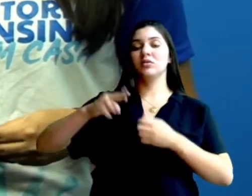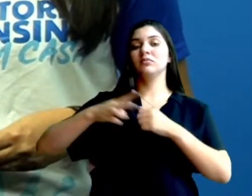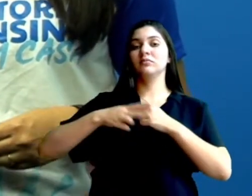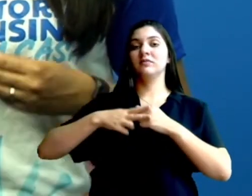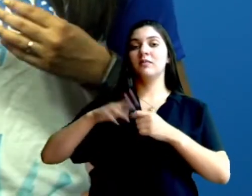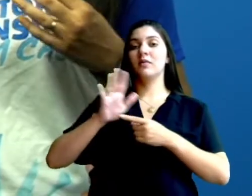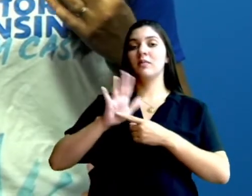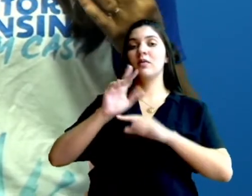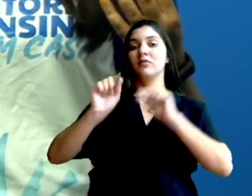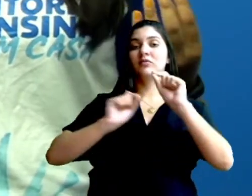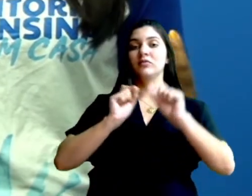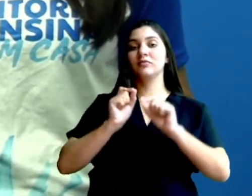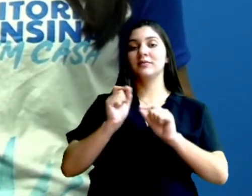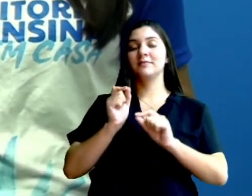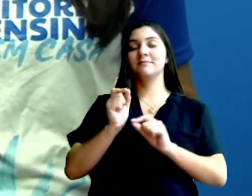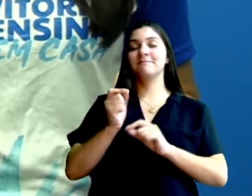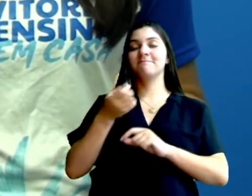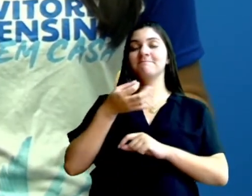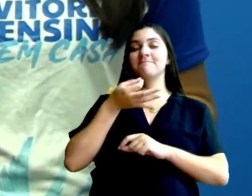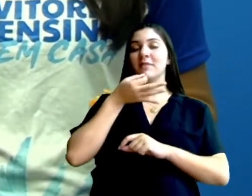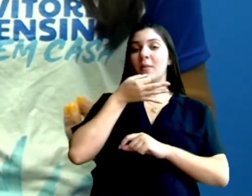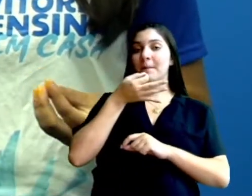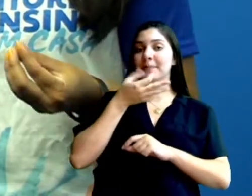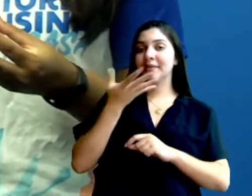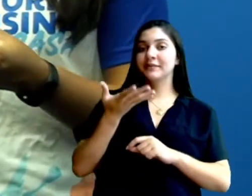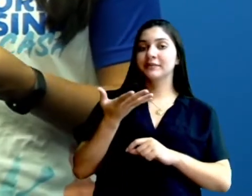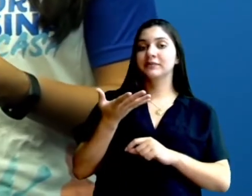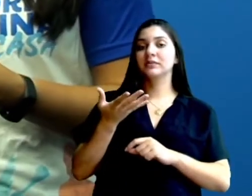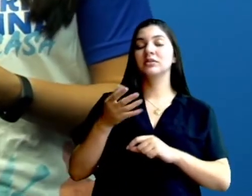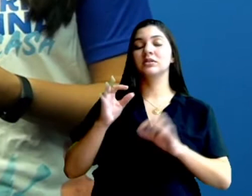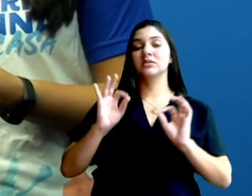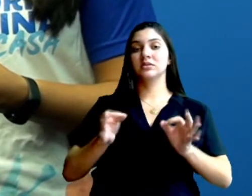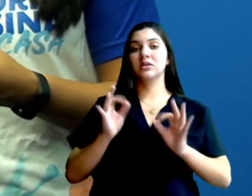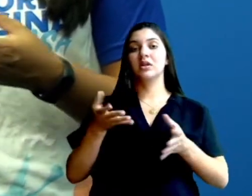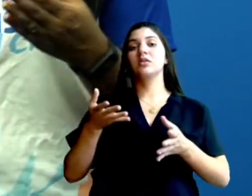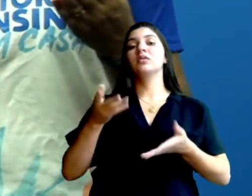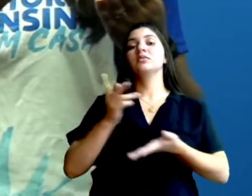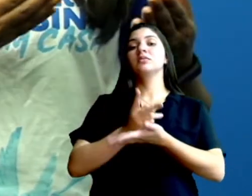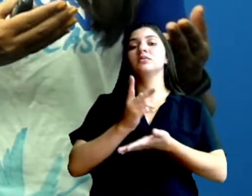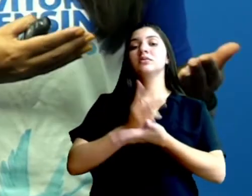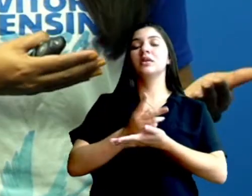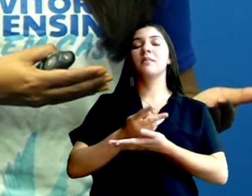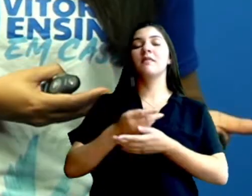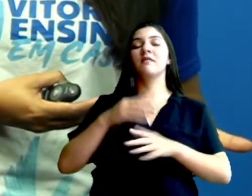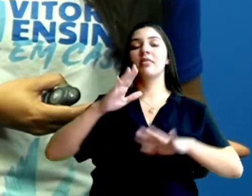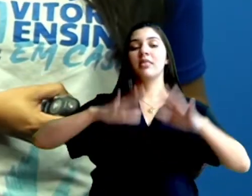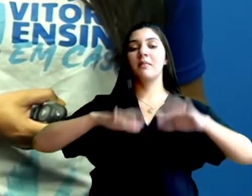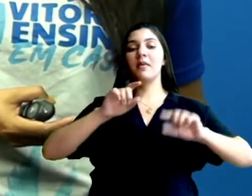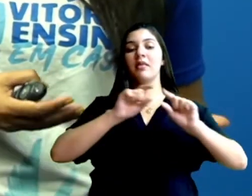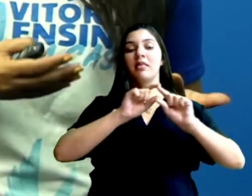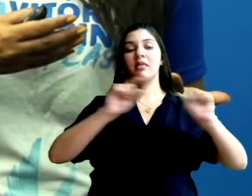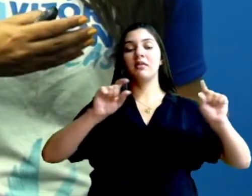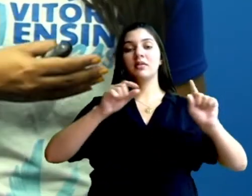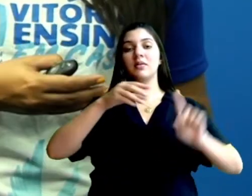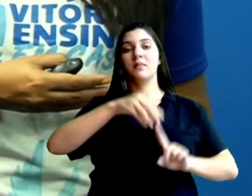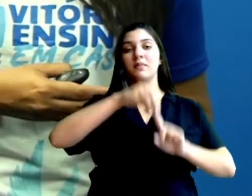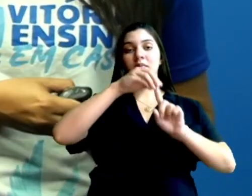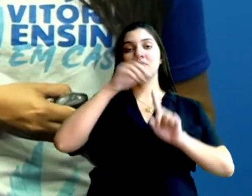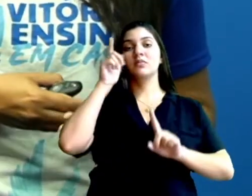que indica hipóteses, tá certo? E ele sempre vai depender da oração principal para a